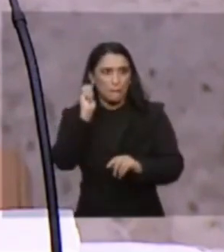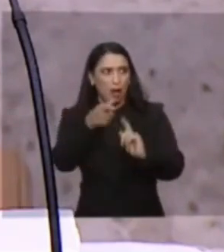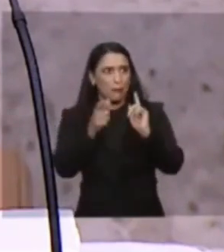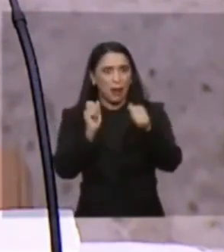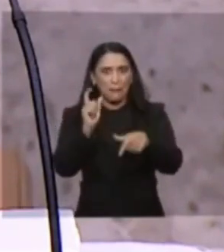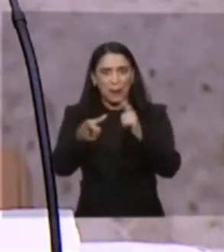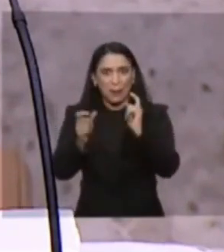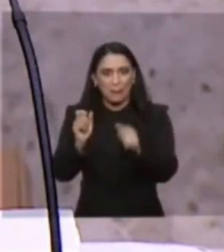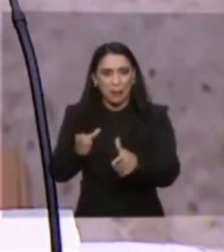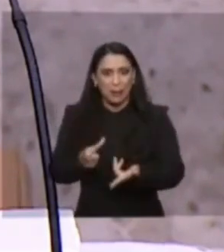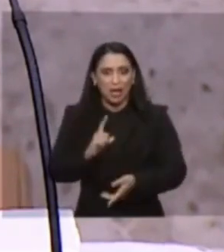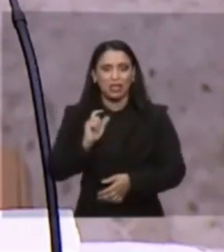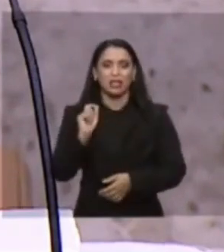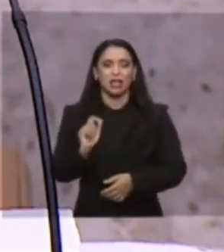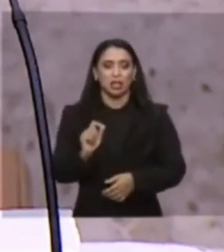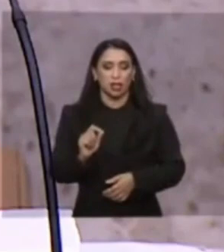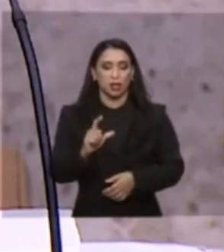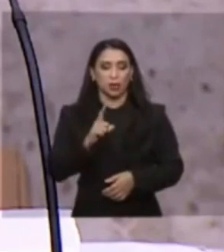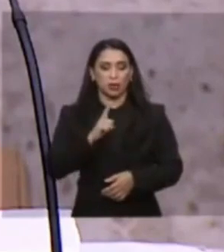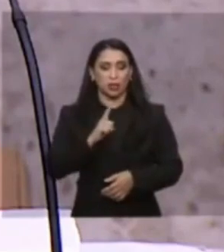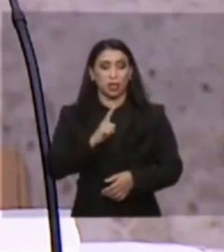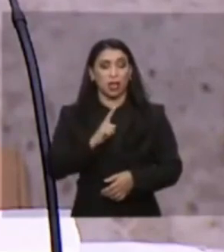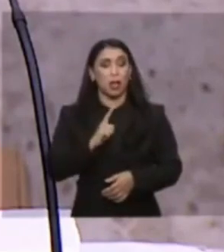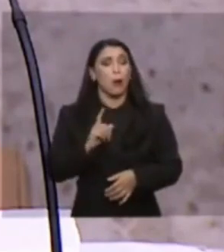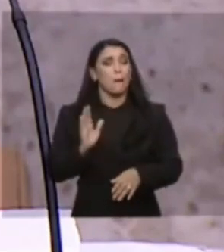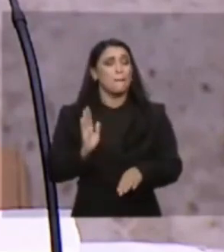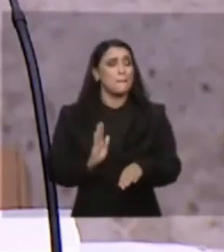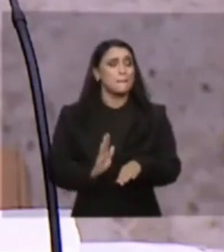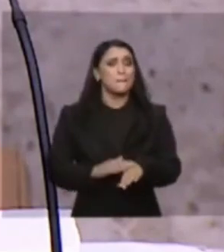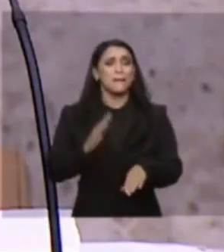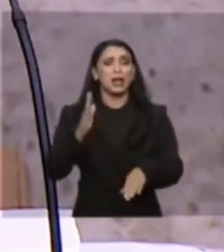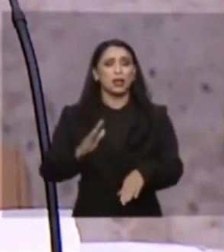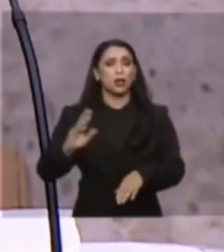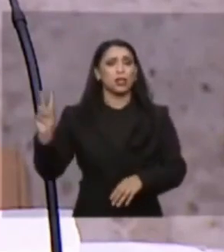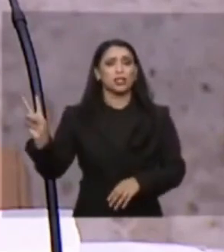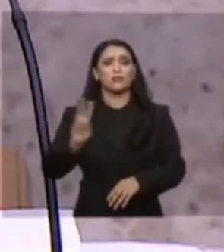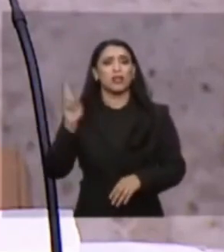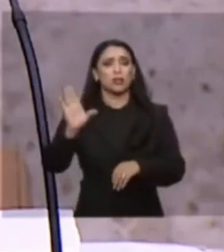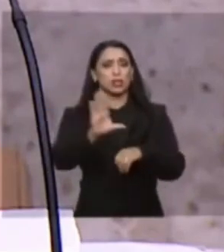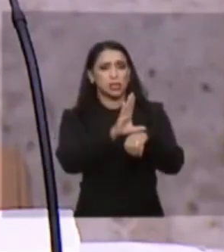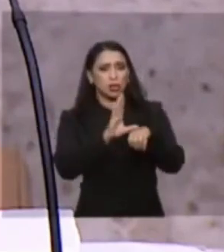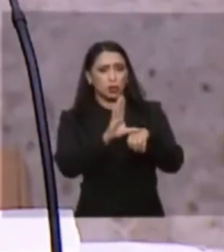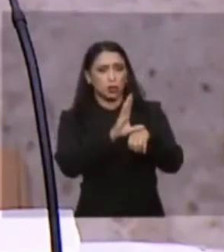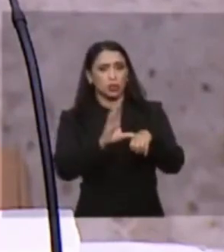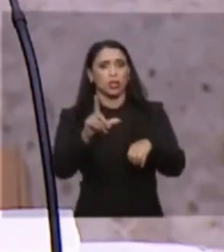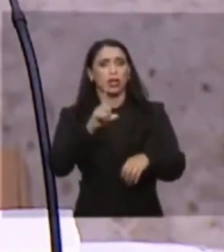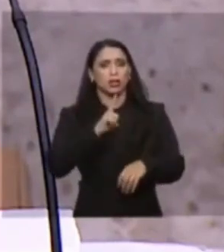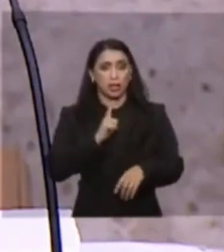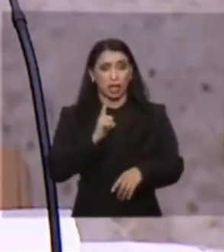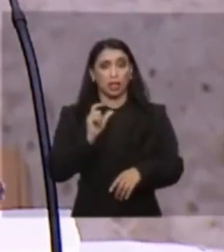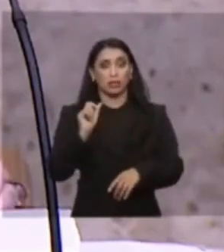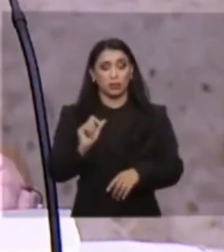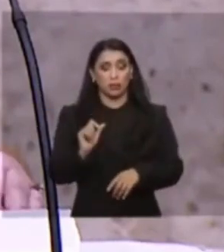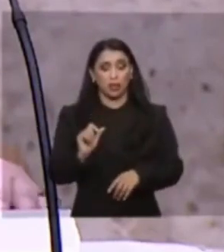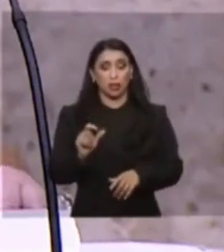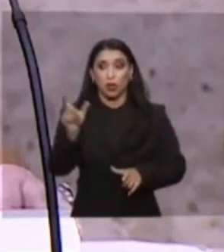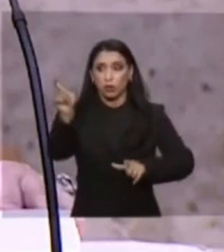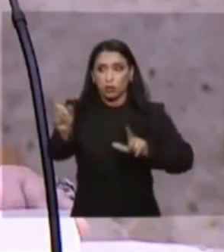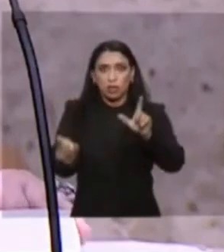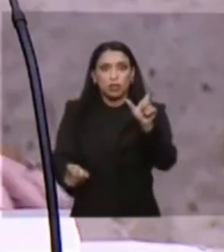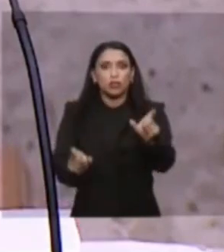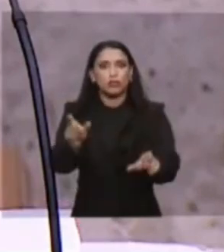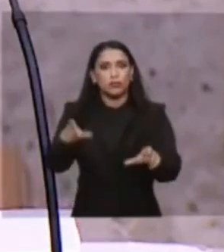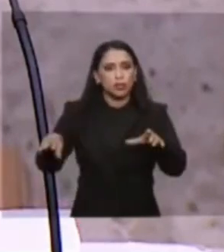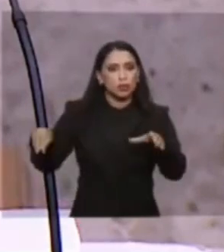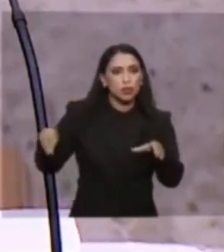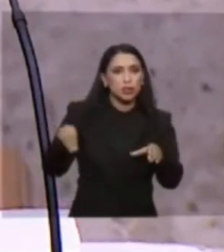e informadas pelos valores maiores da Constituição, sobrepairam aos indivíduos que transitoriamente